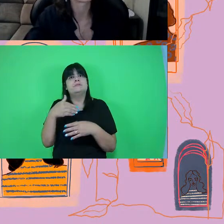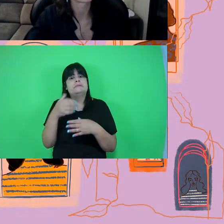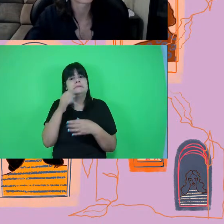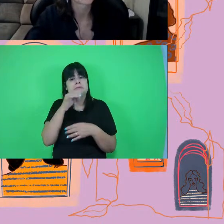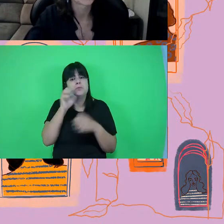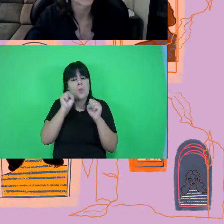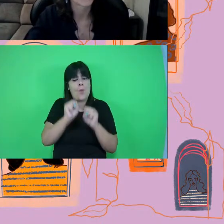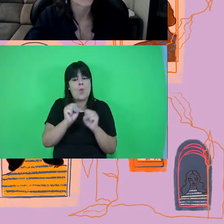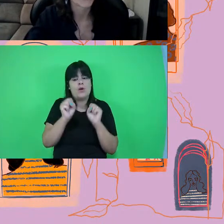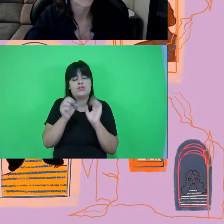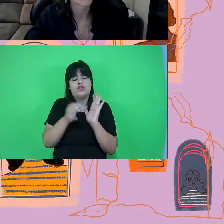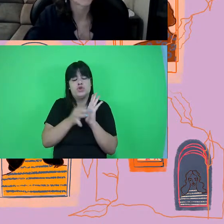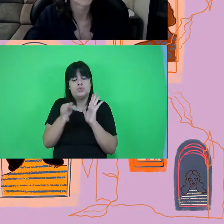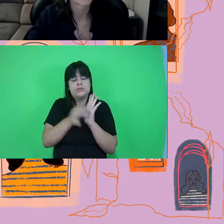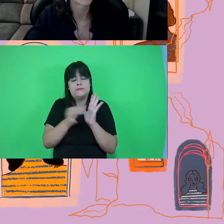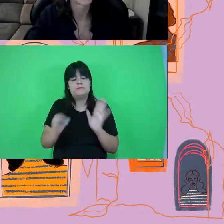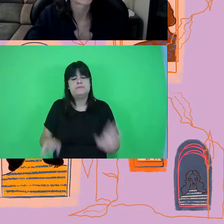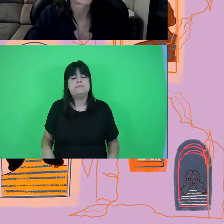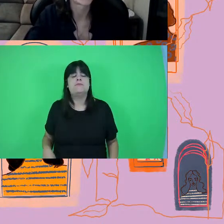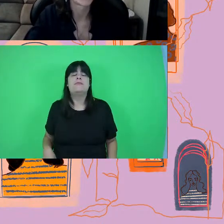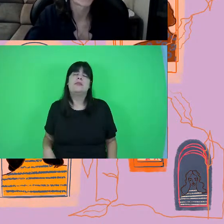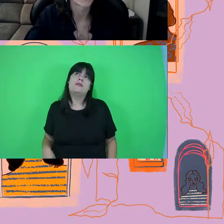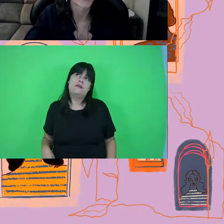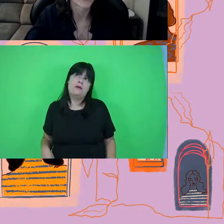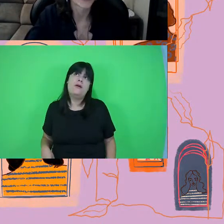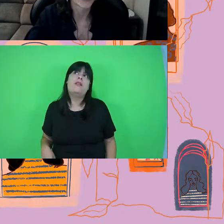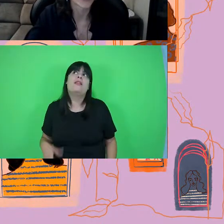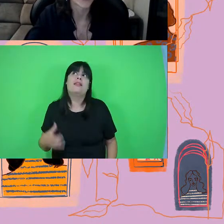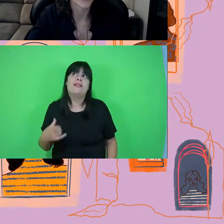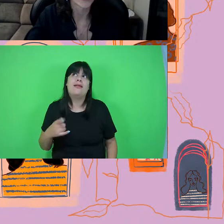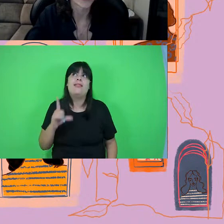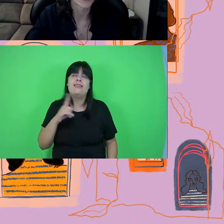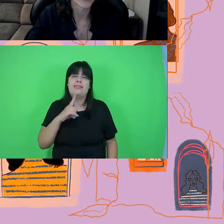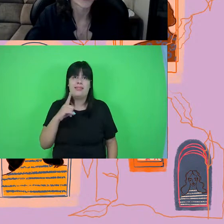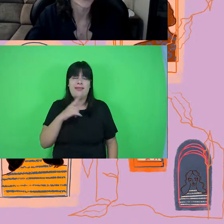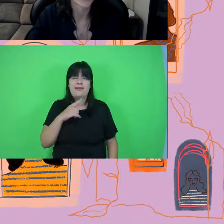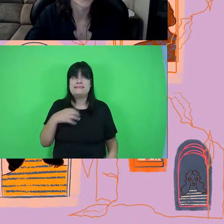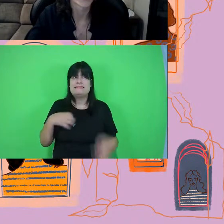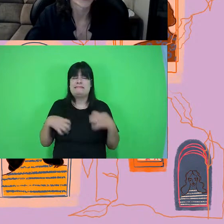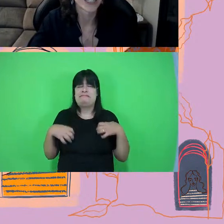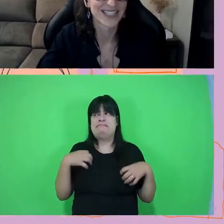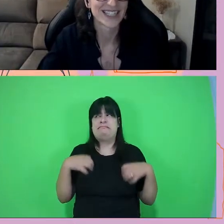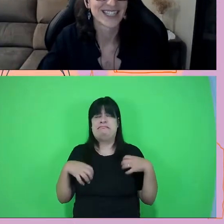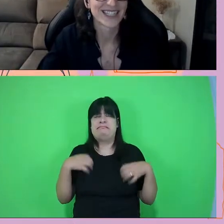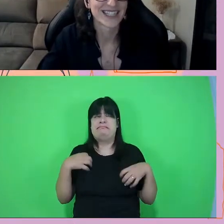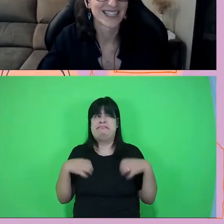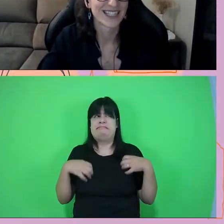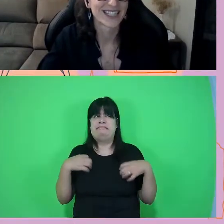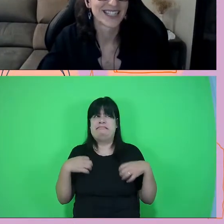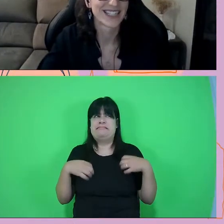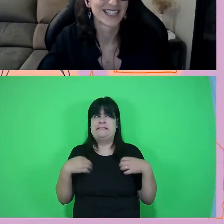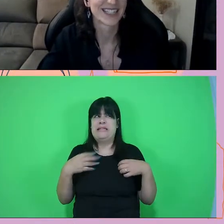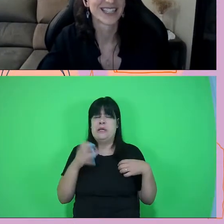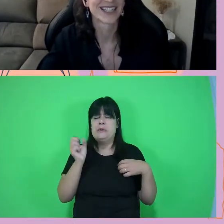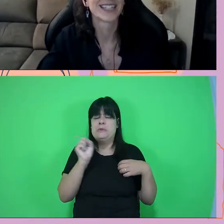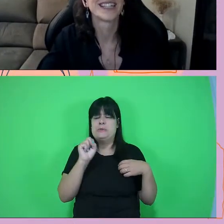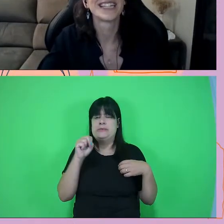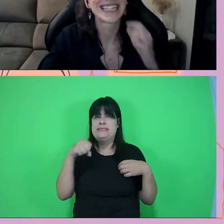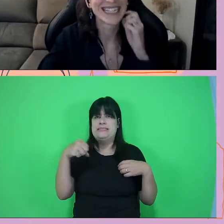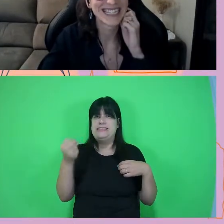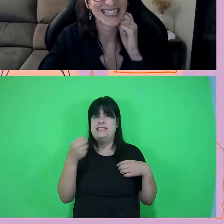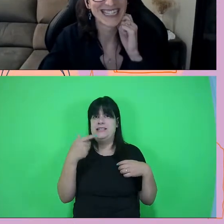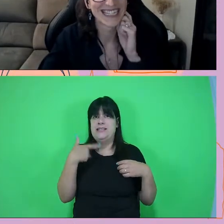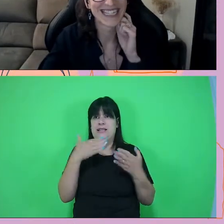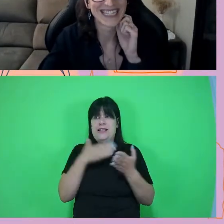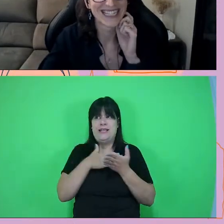puder. Sim, dá até um certo incômodo, né? Eu, como bebedora iniciante. Eu falo que eu sou